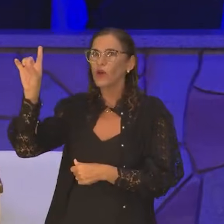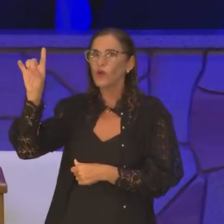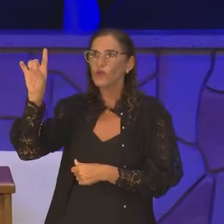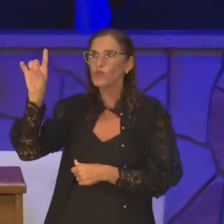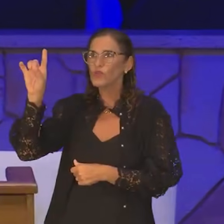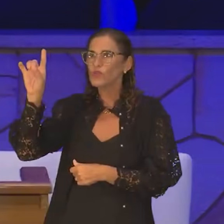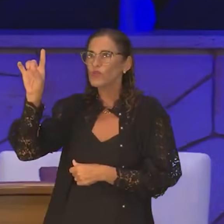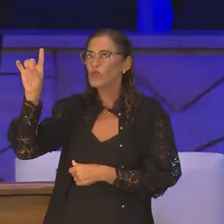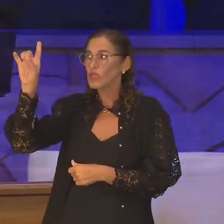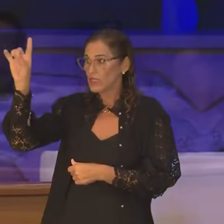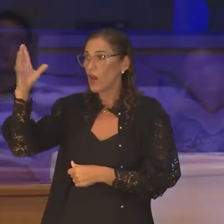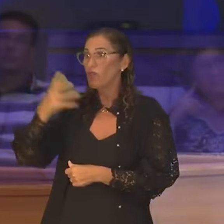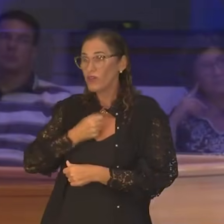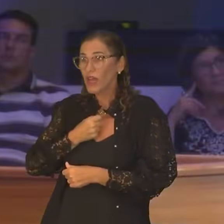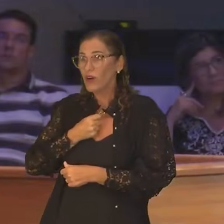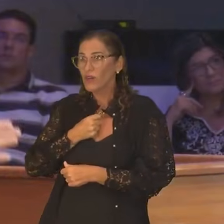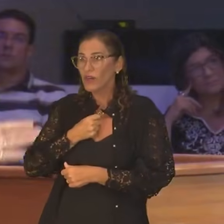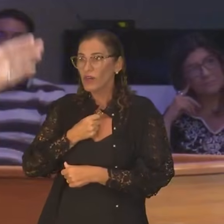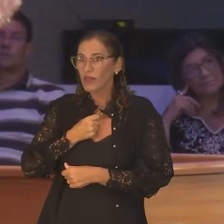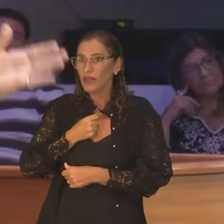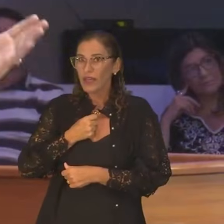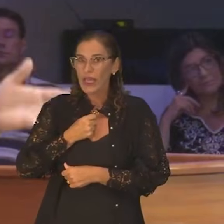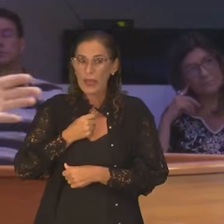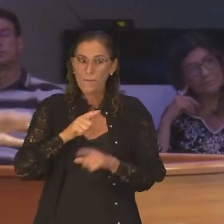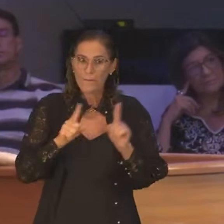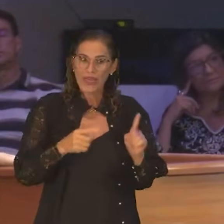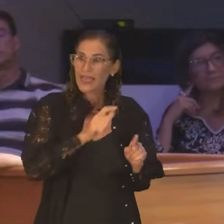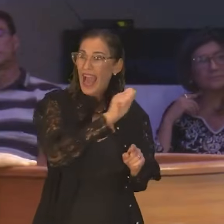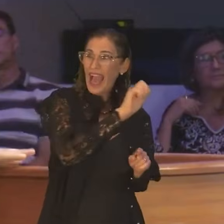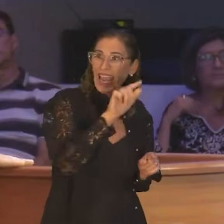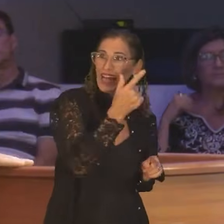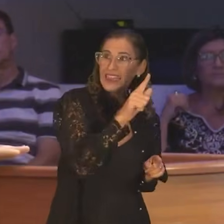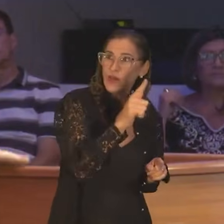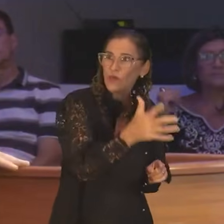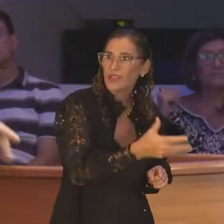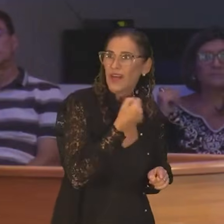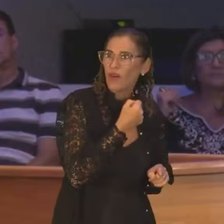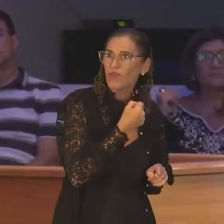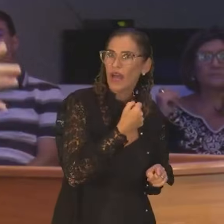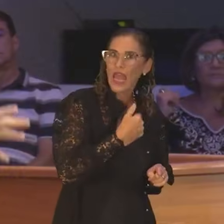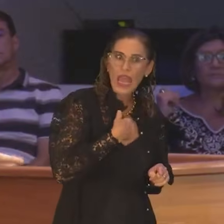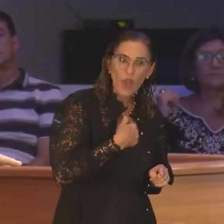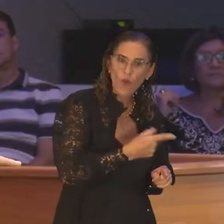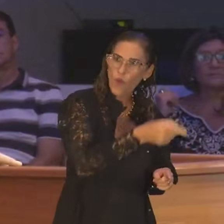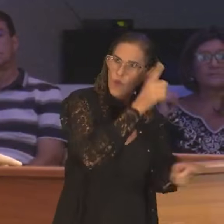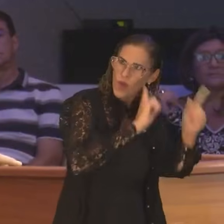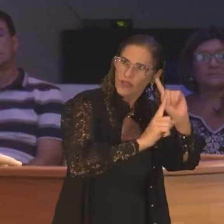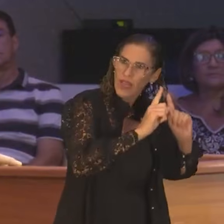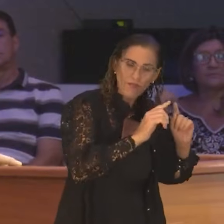não pensei duas vezes. Imagina Cristo me mandar morrer. Você acha que eu ia pensar?